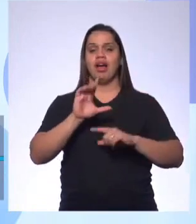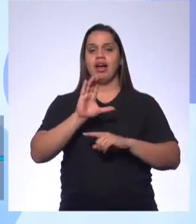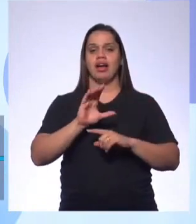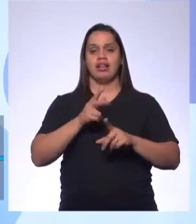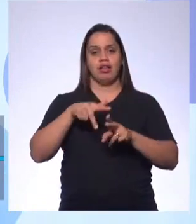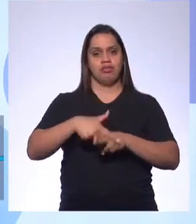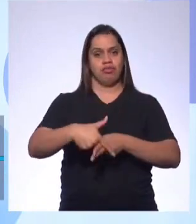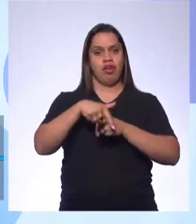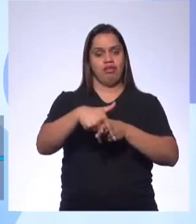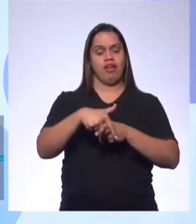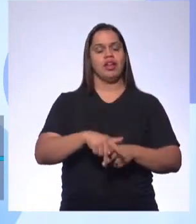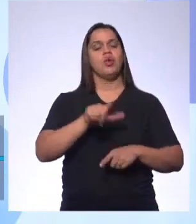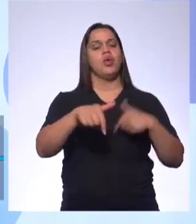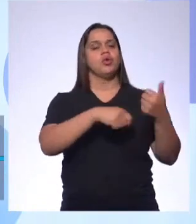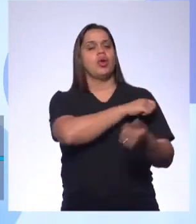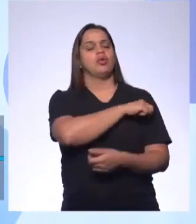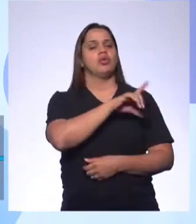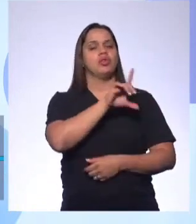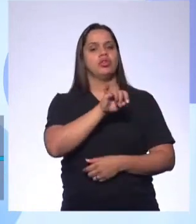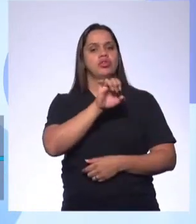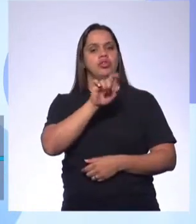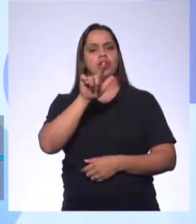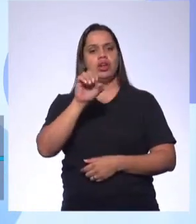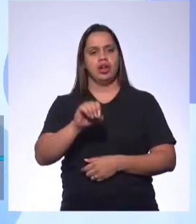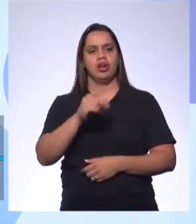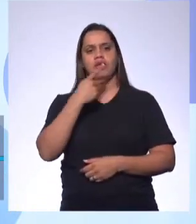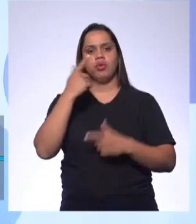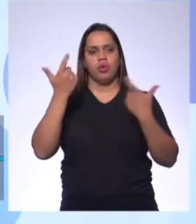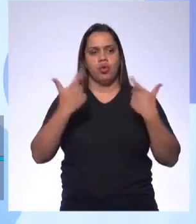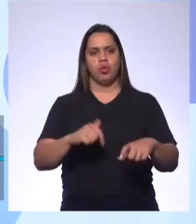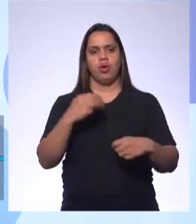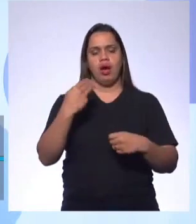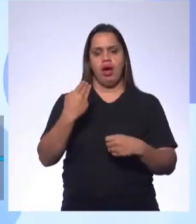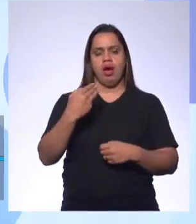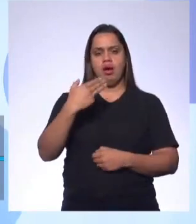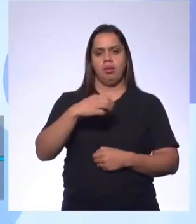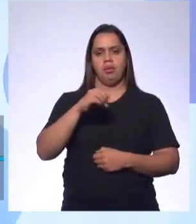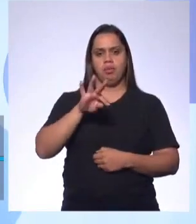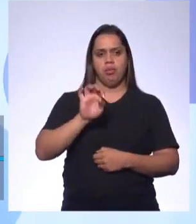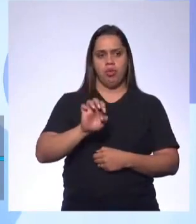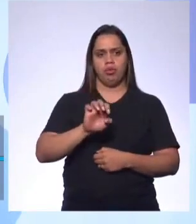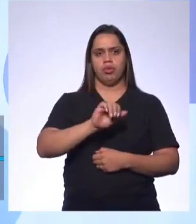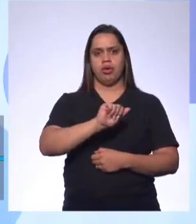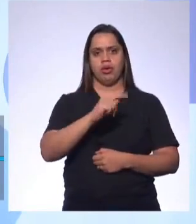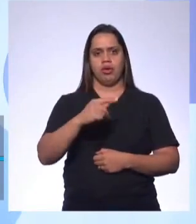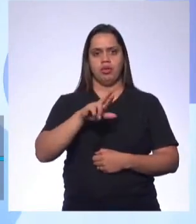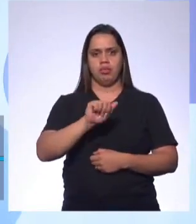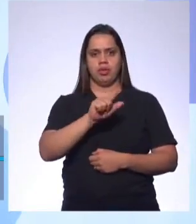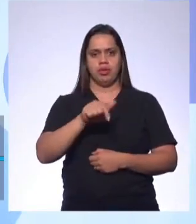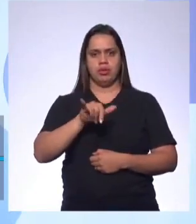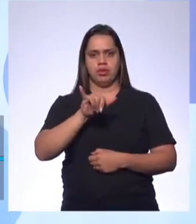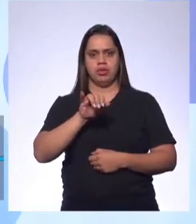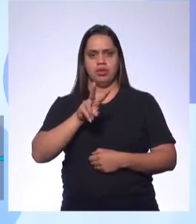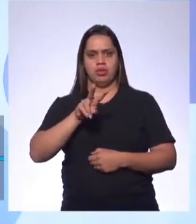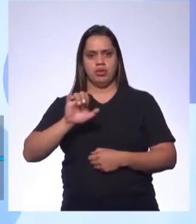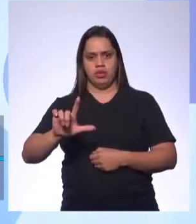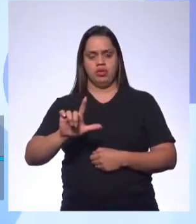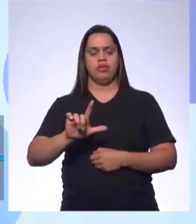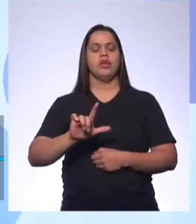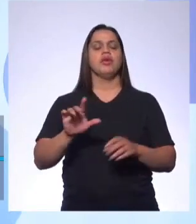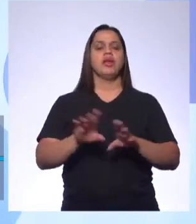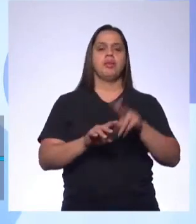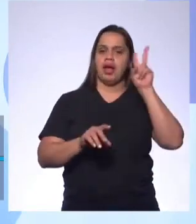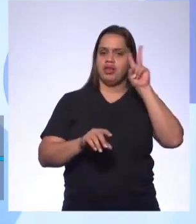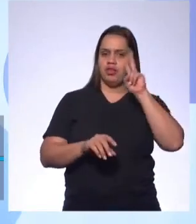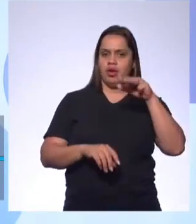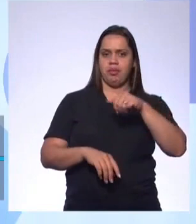e eu, o aluno Diego diz que leu, é lá de Monte Aprazível, o aluno diz que se reconheceu no livro, viajou pela história do Marley e eu, né?